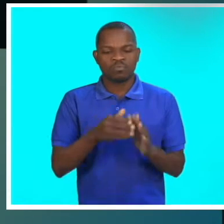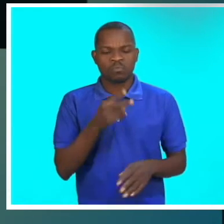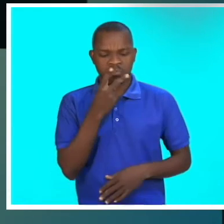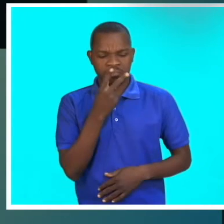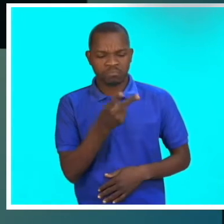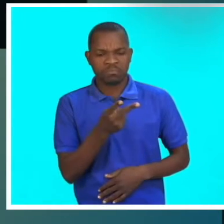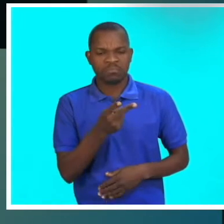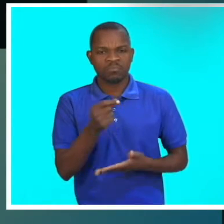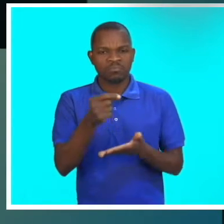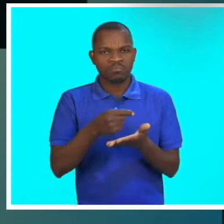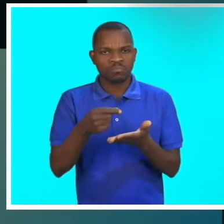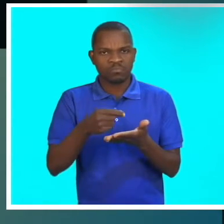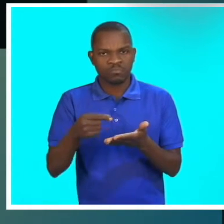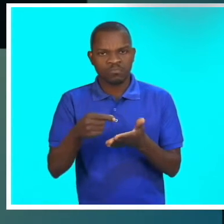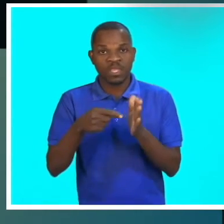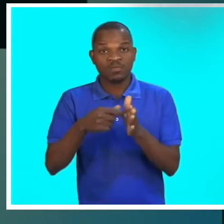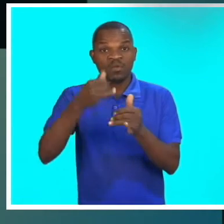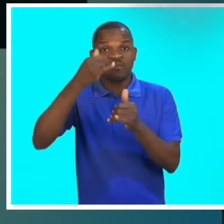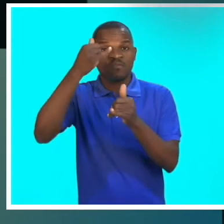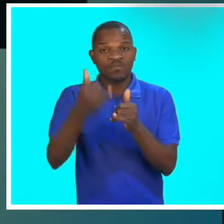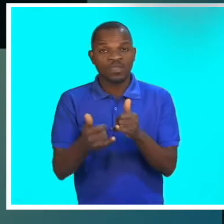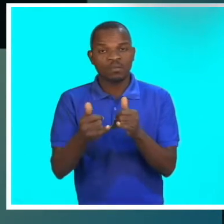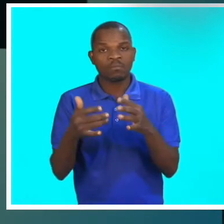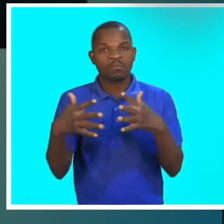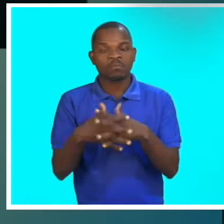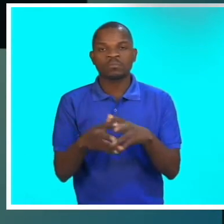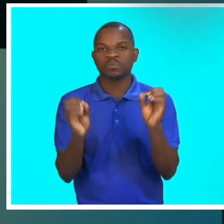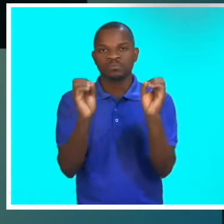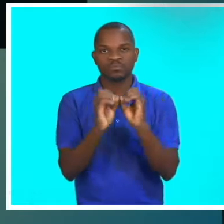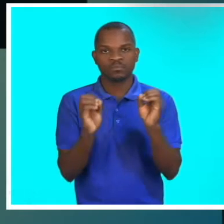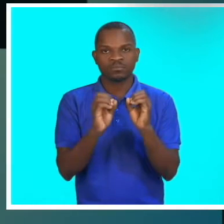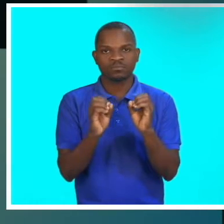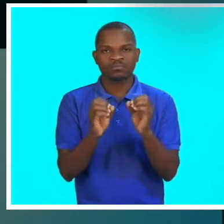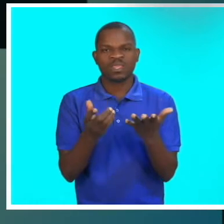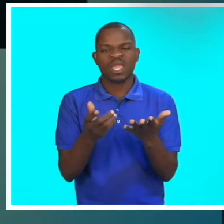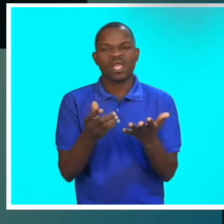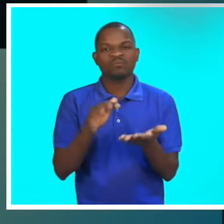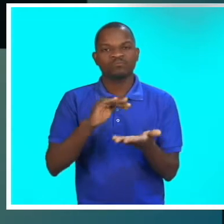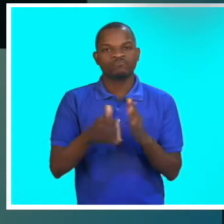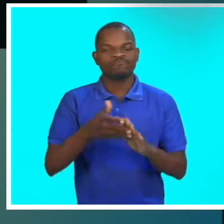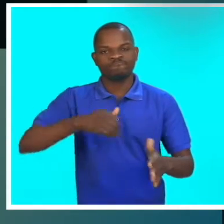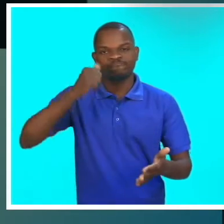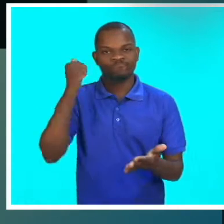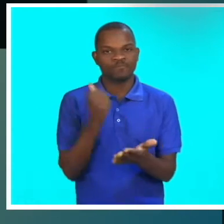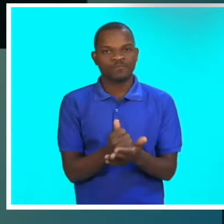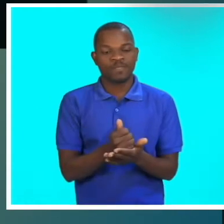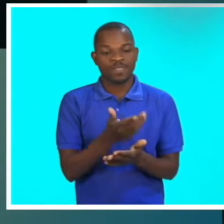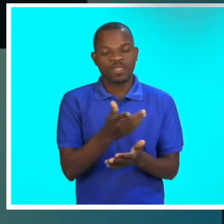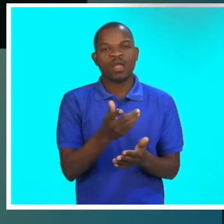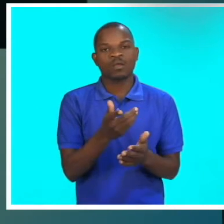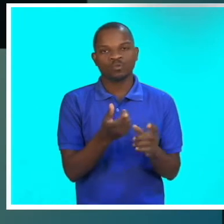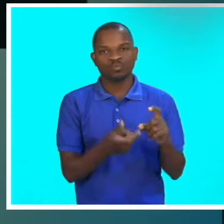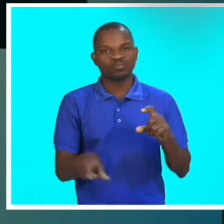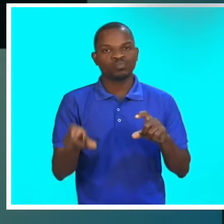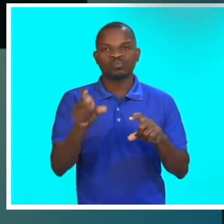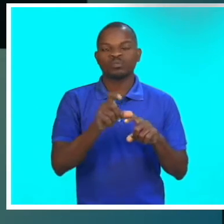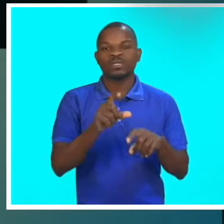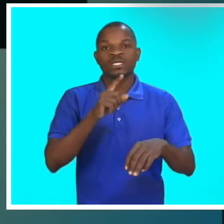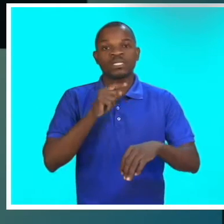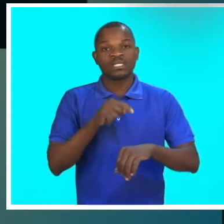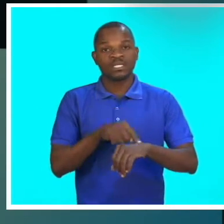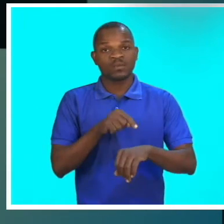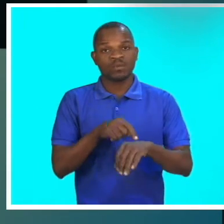apontamentos. Nunca tinham tudo completo, né? Então, eles diziam, ah, no todo caso, fomos